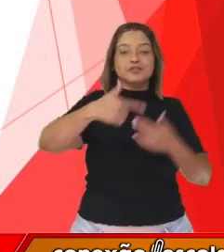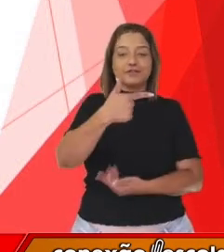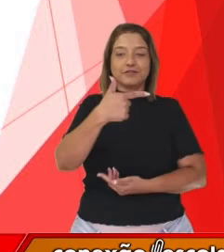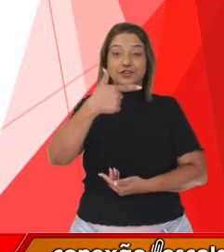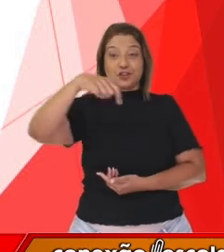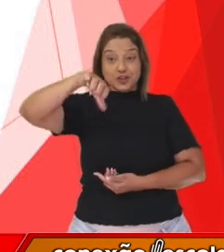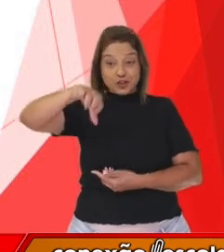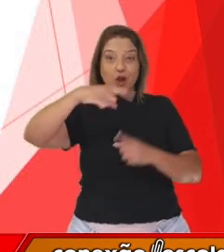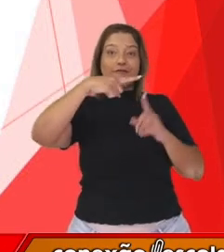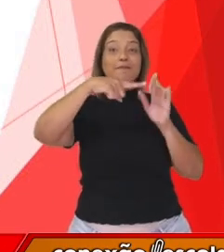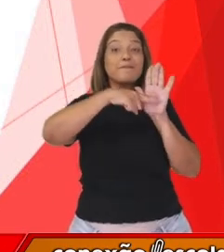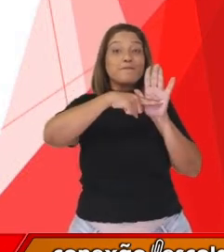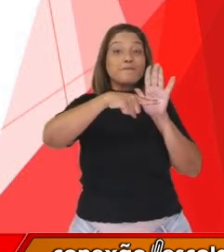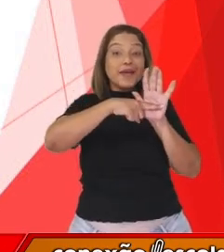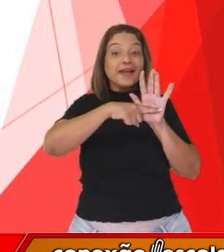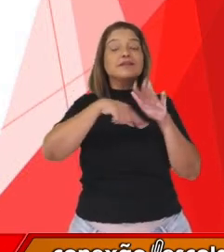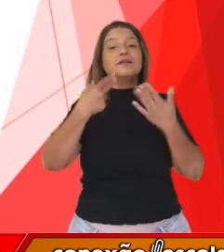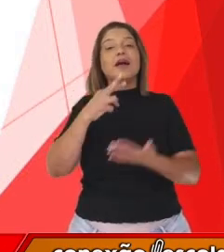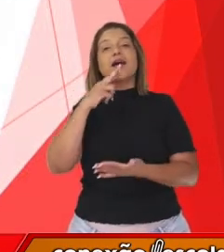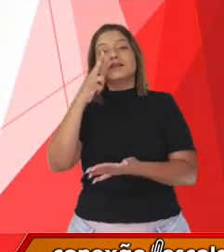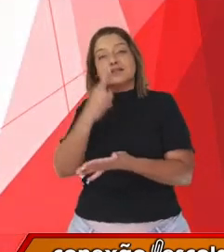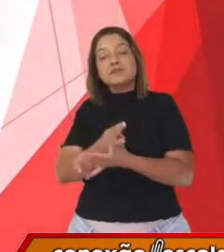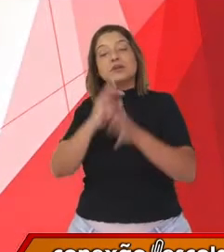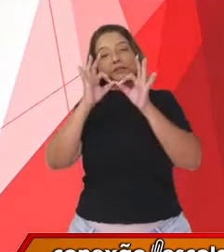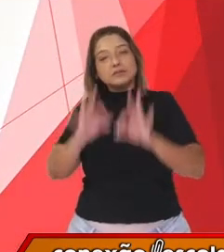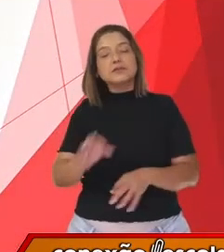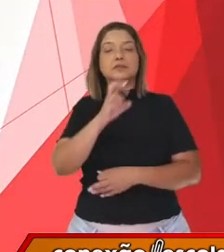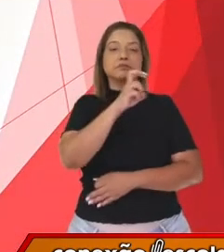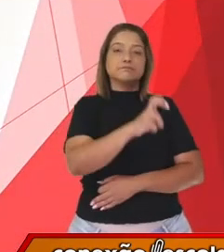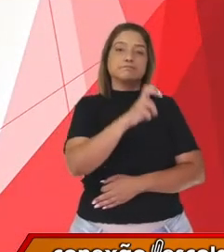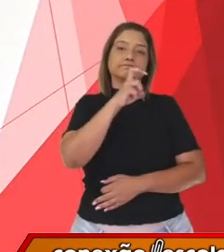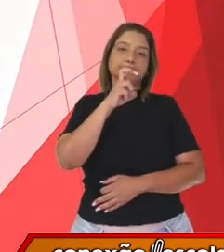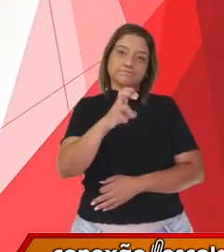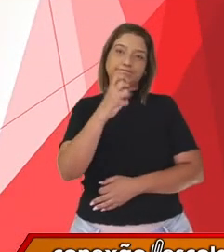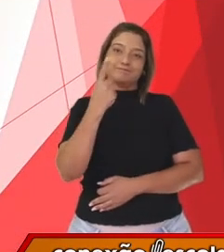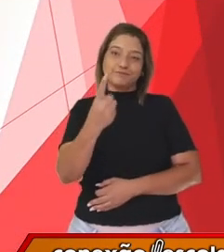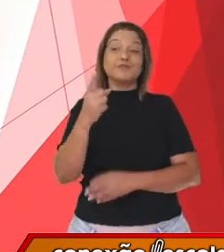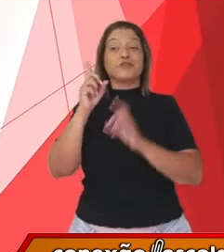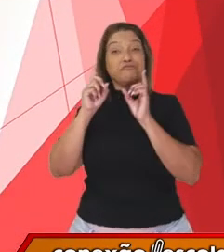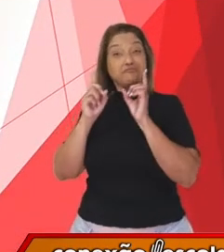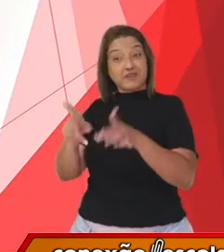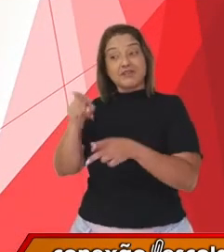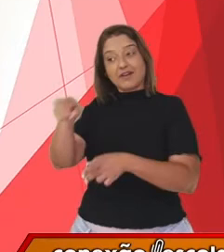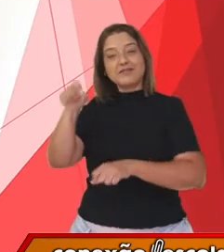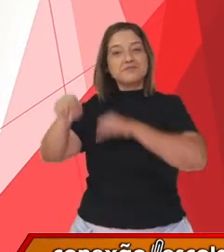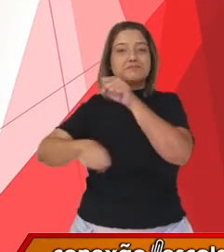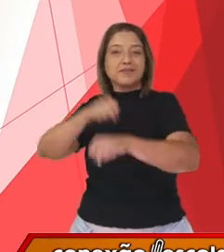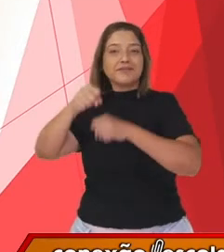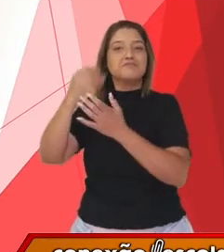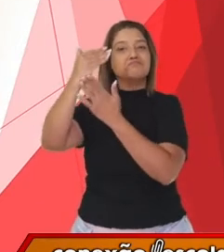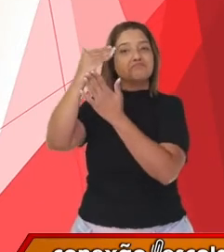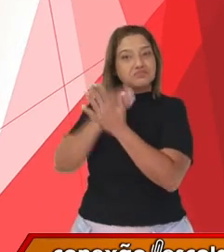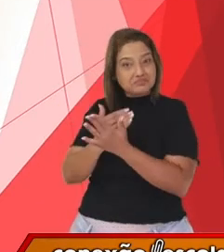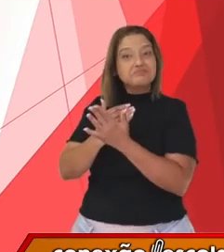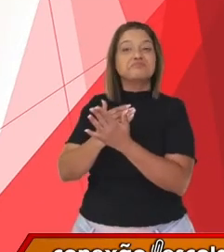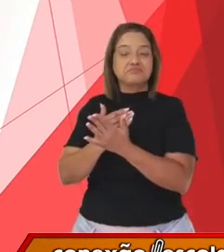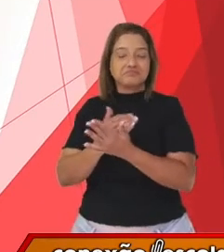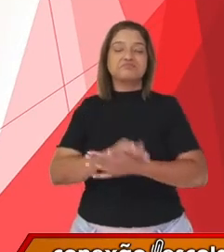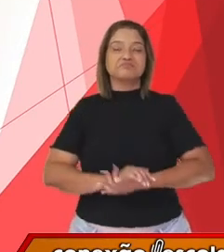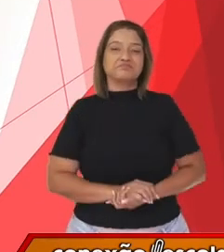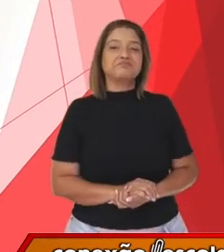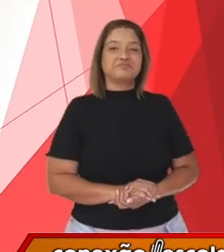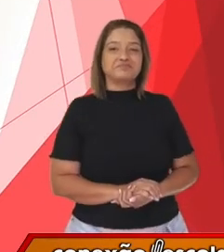29. Ou seja, a bicicleta vai ser vendida por exatos R$ 551.